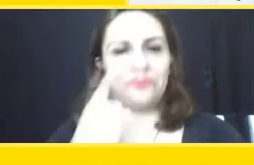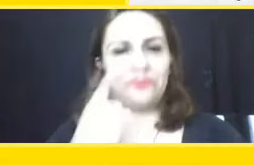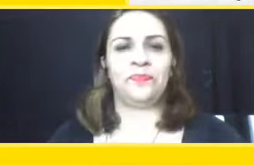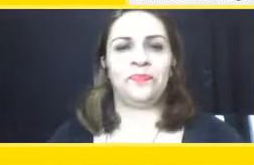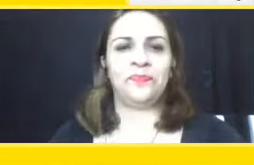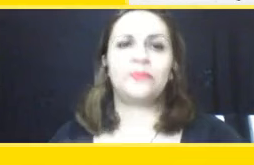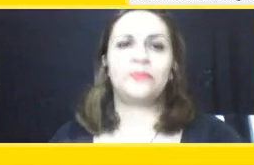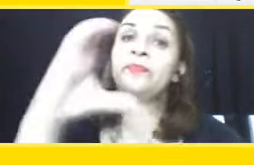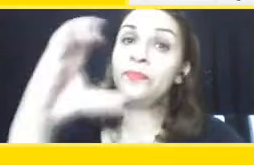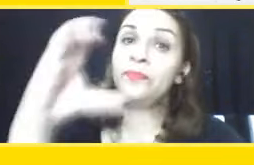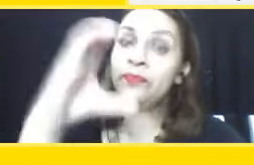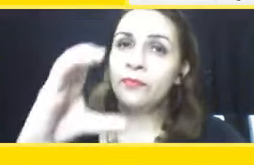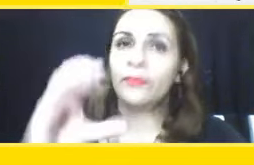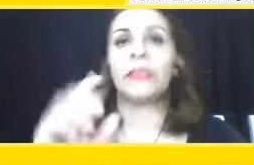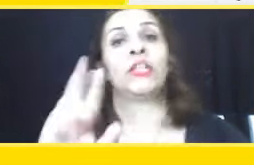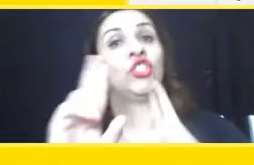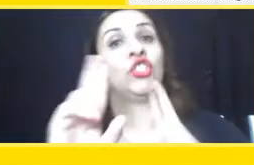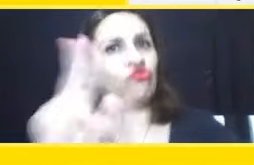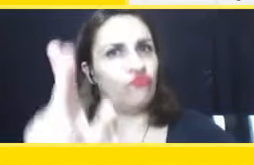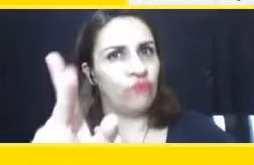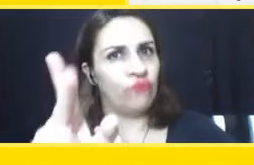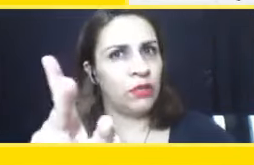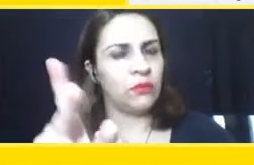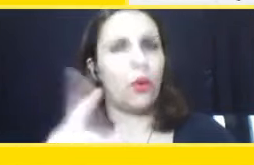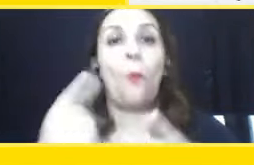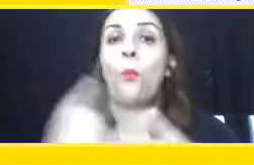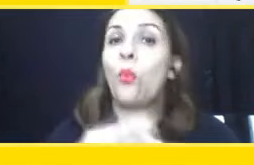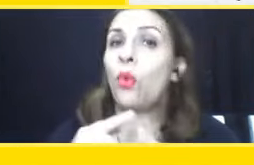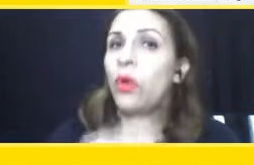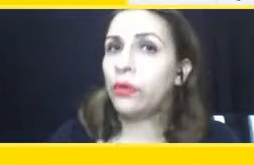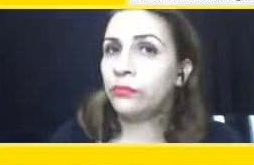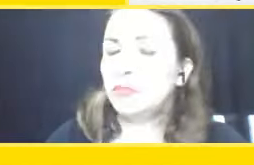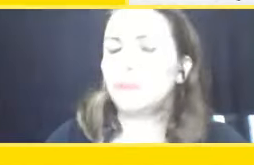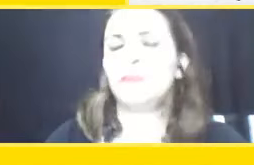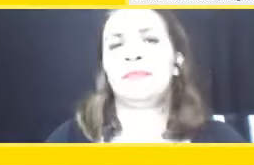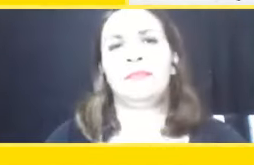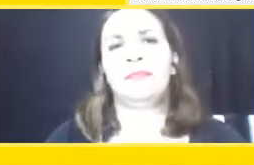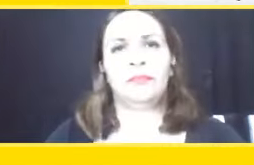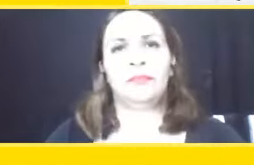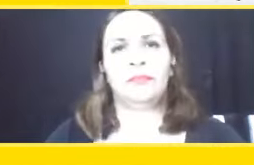Ceilândia é um caso à parte. Por quê? Dos